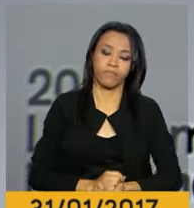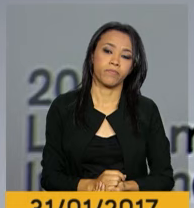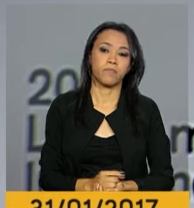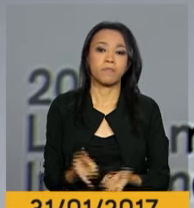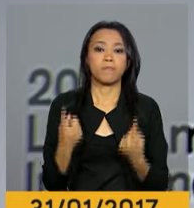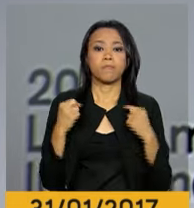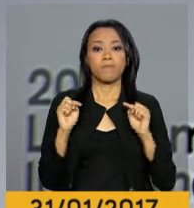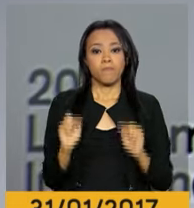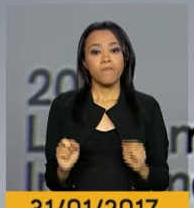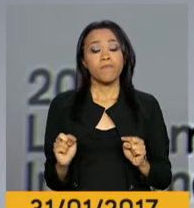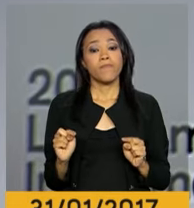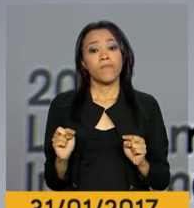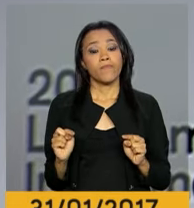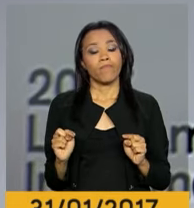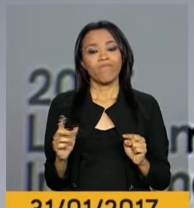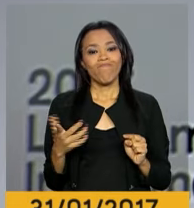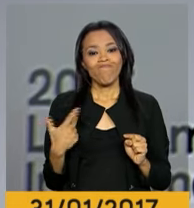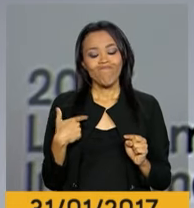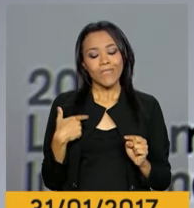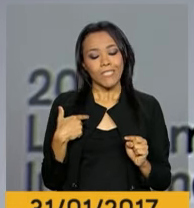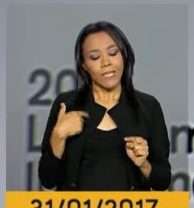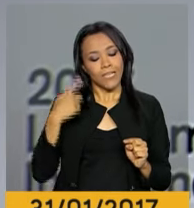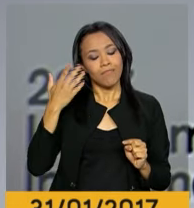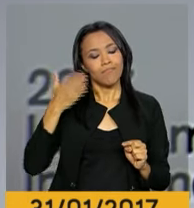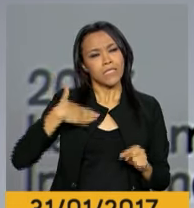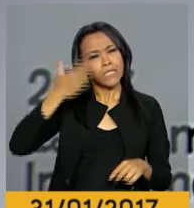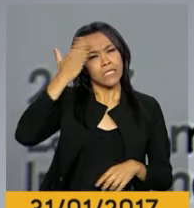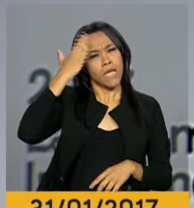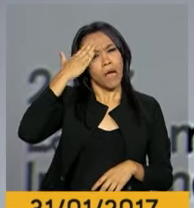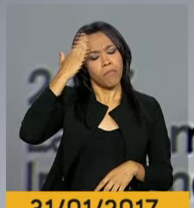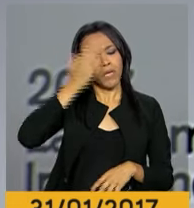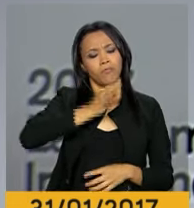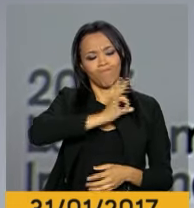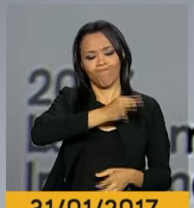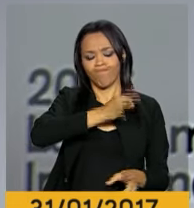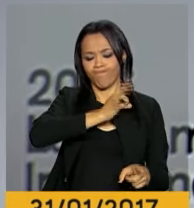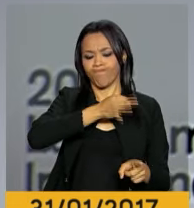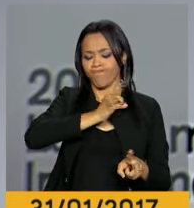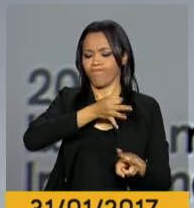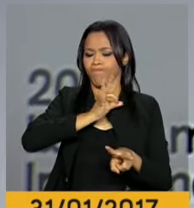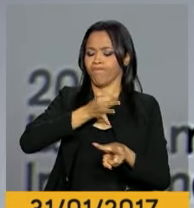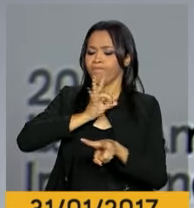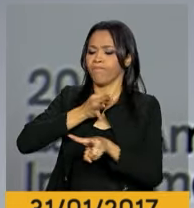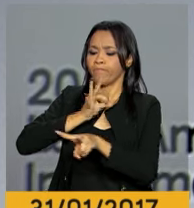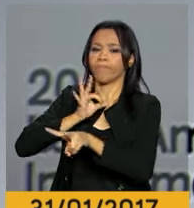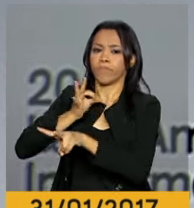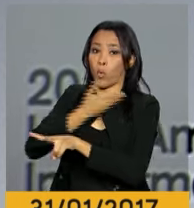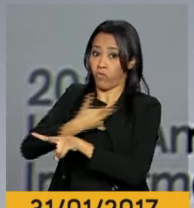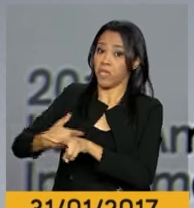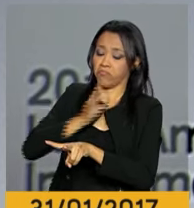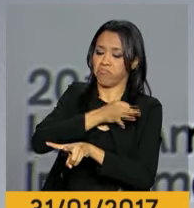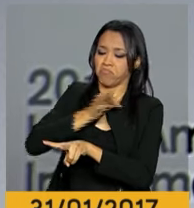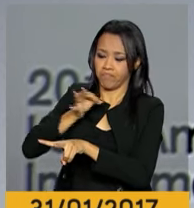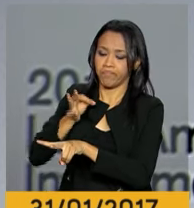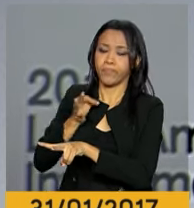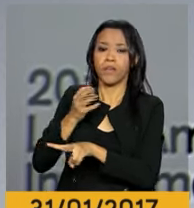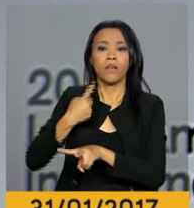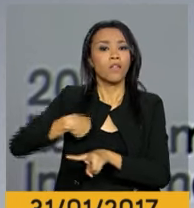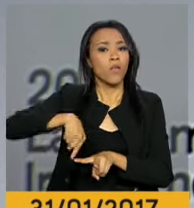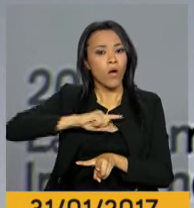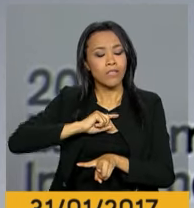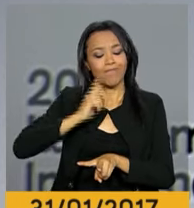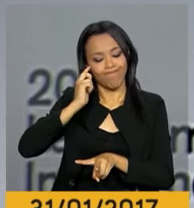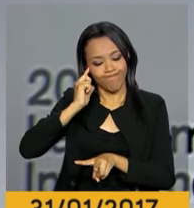atitude de enfrentamento da realidade desses fatos e dos números nos permitiu volto a dizer em